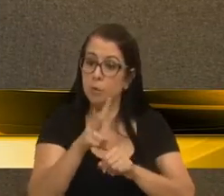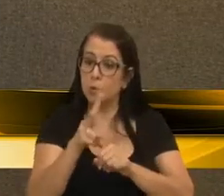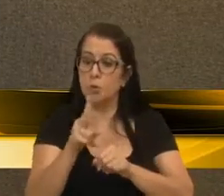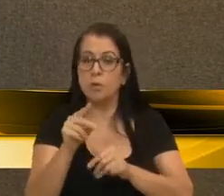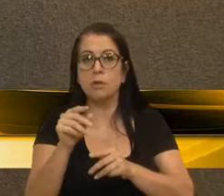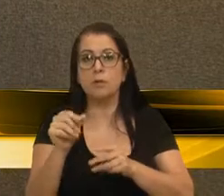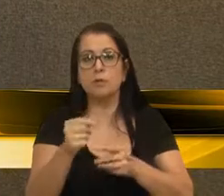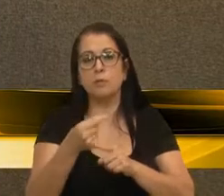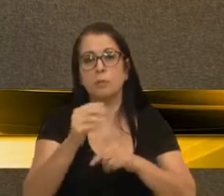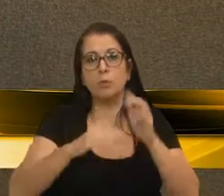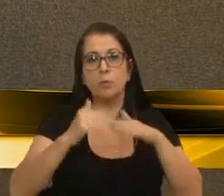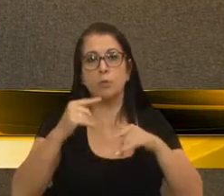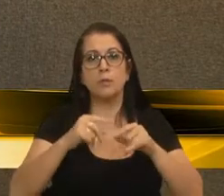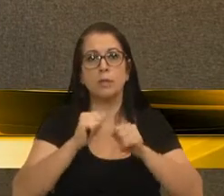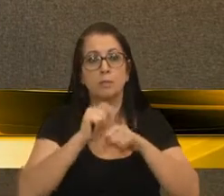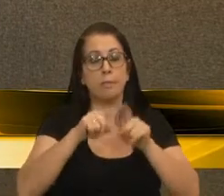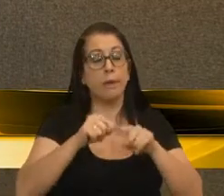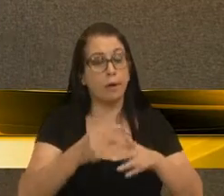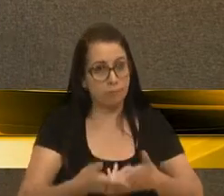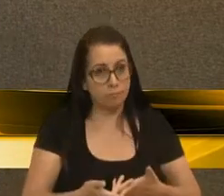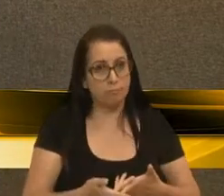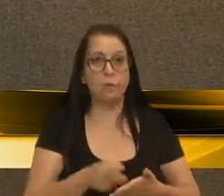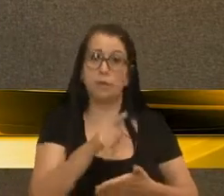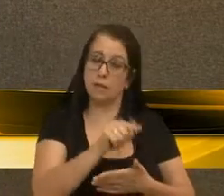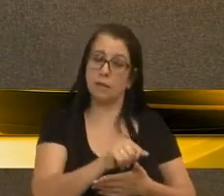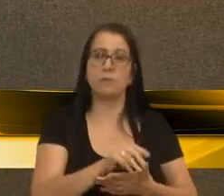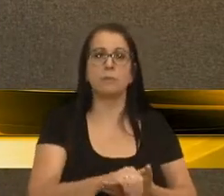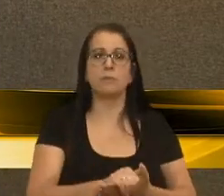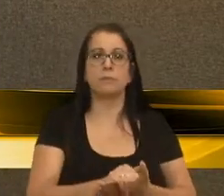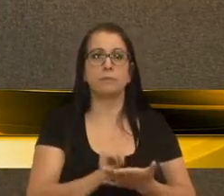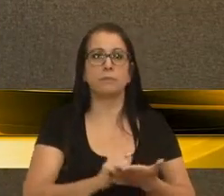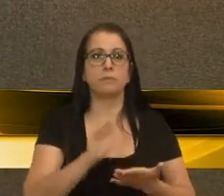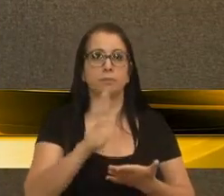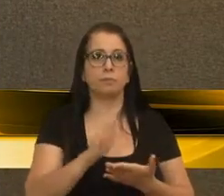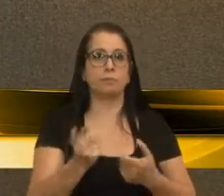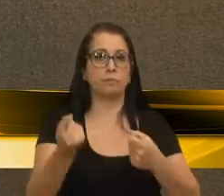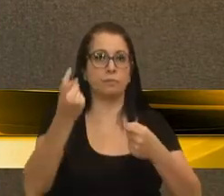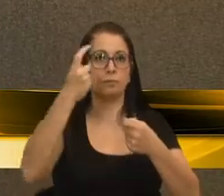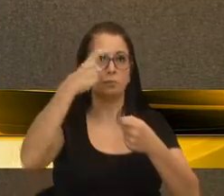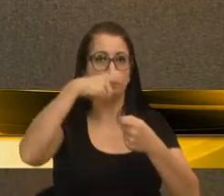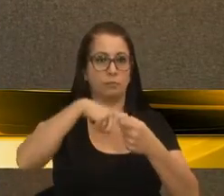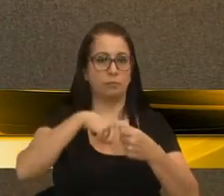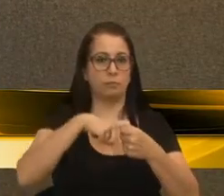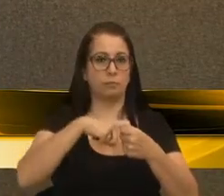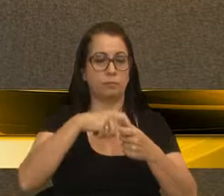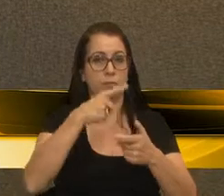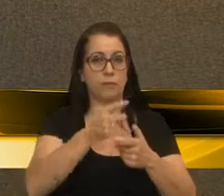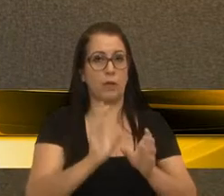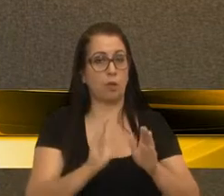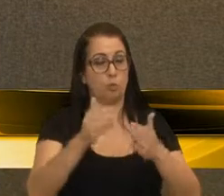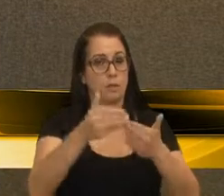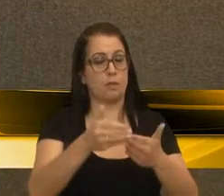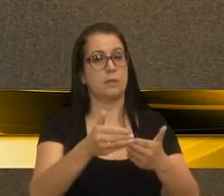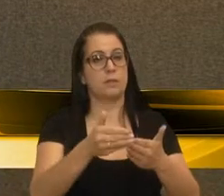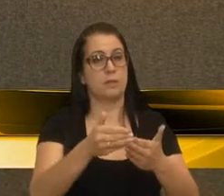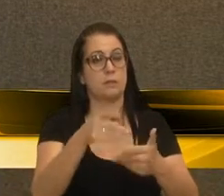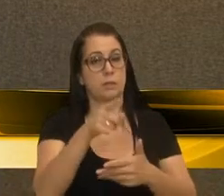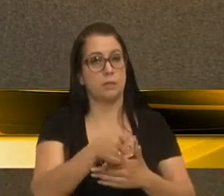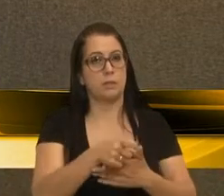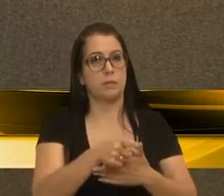financiamento para a construção desse mercado. Então, nesse sentido, vamos retomar a ideia da comissão para